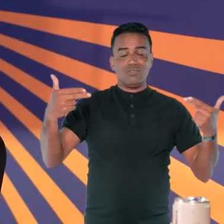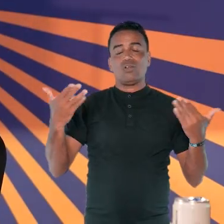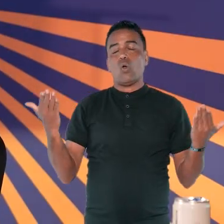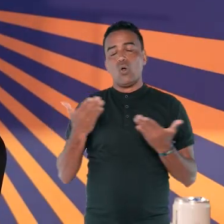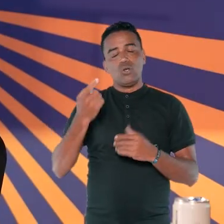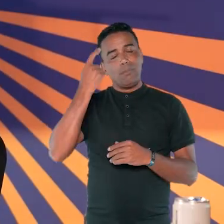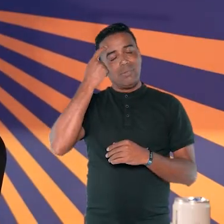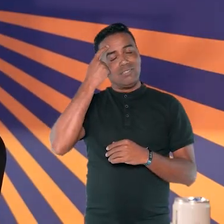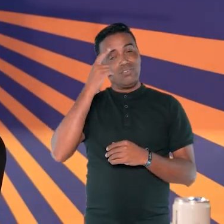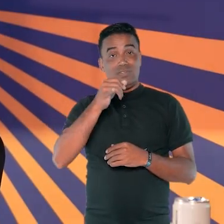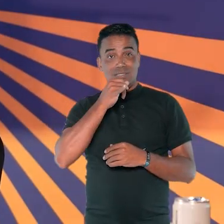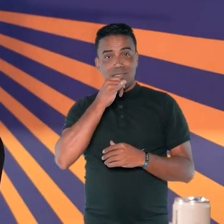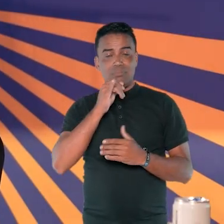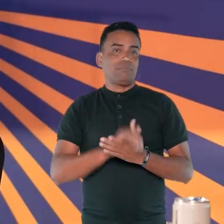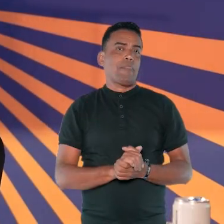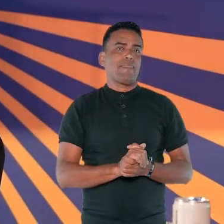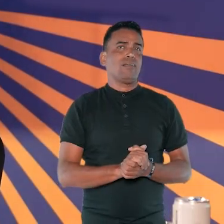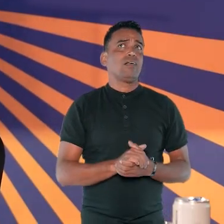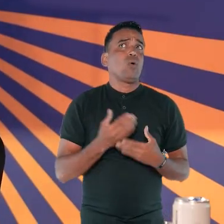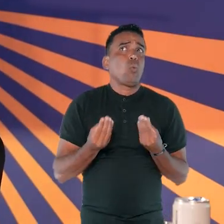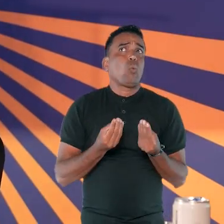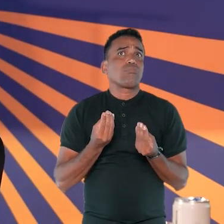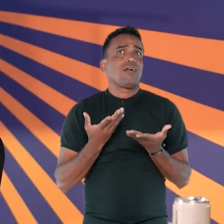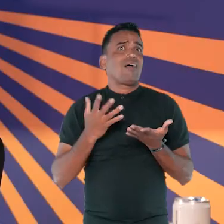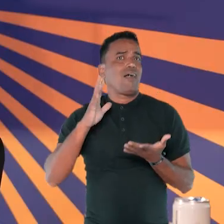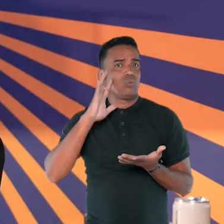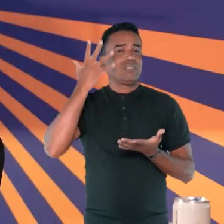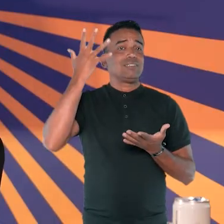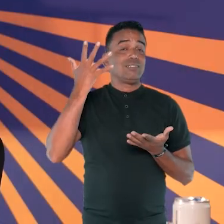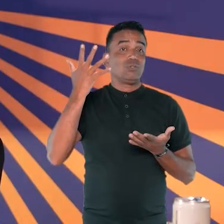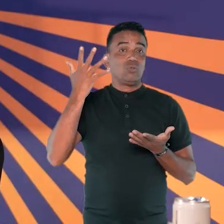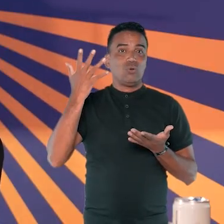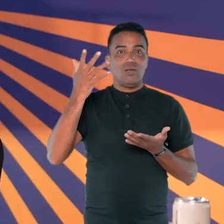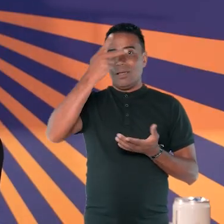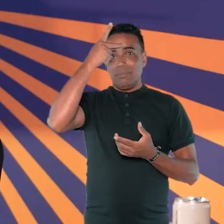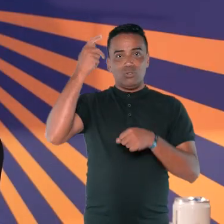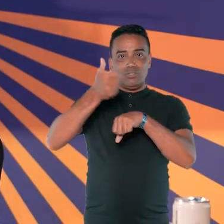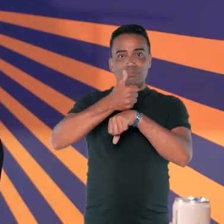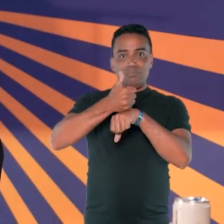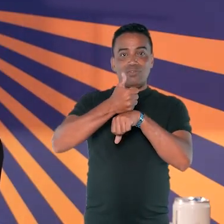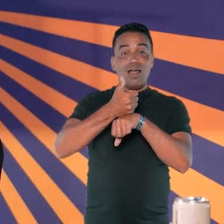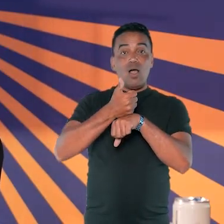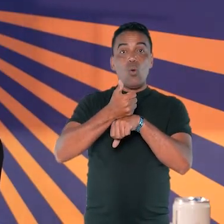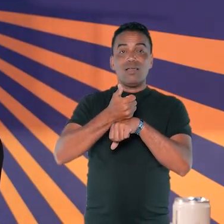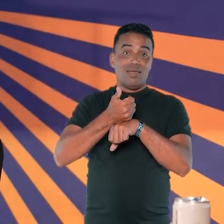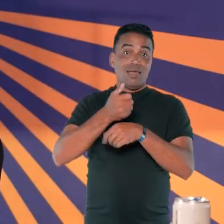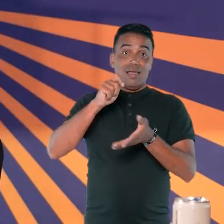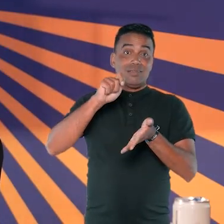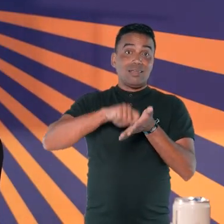pensativa a respeito, por exemplo, do que devem ter sido os poetas como Drummond, quando ele